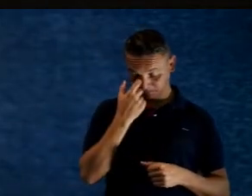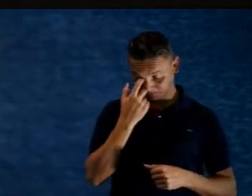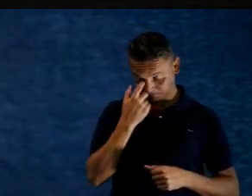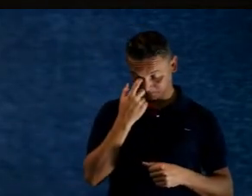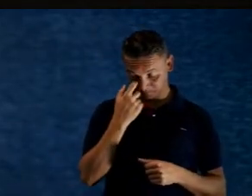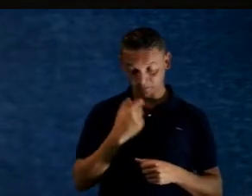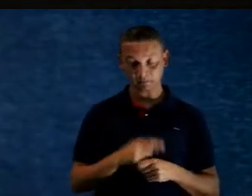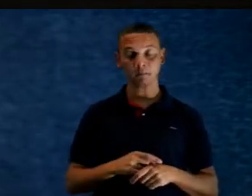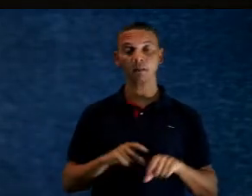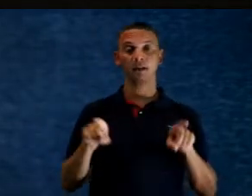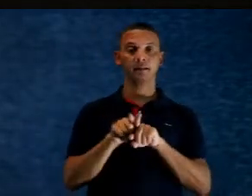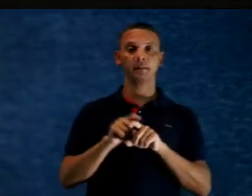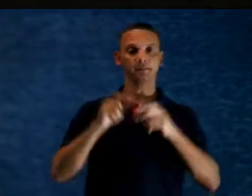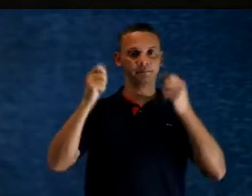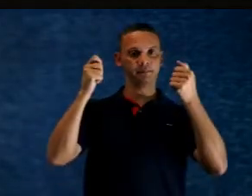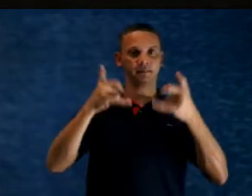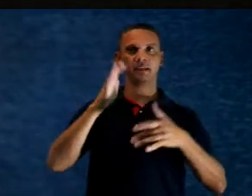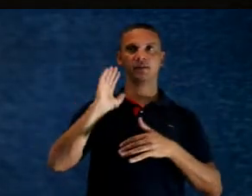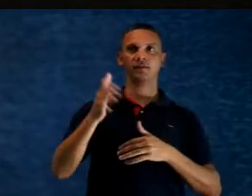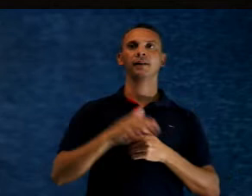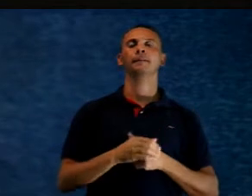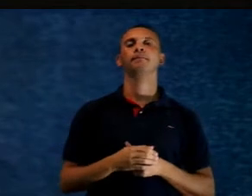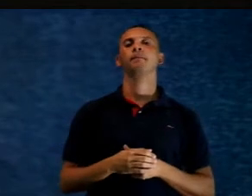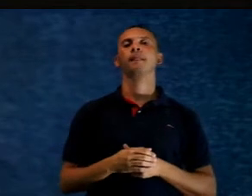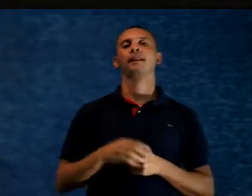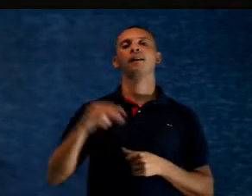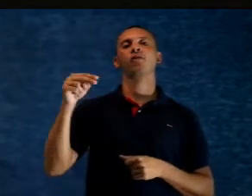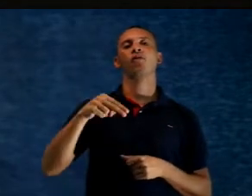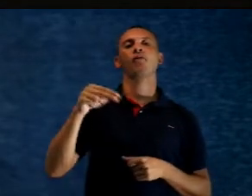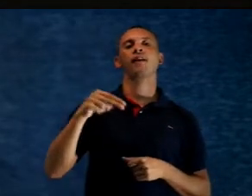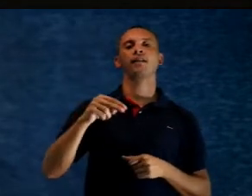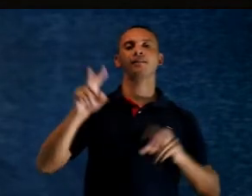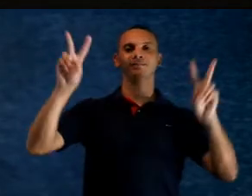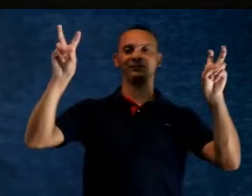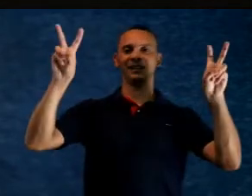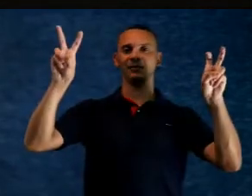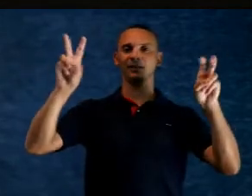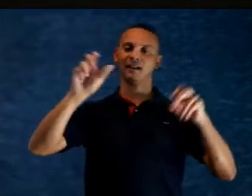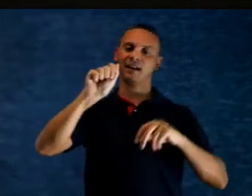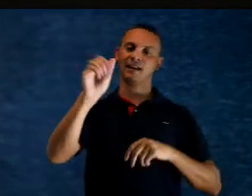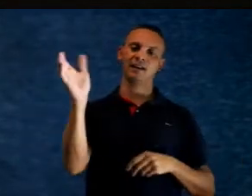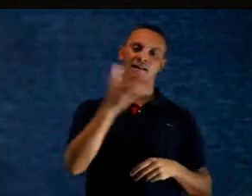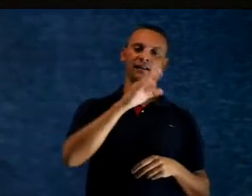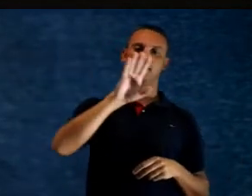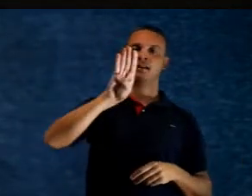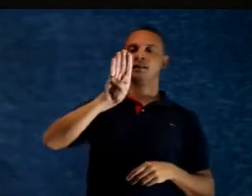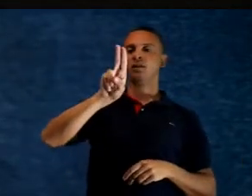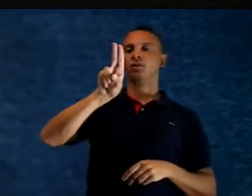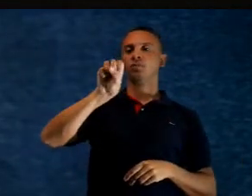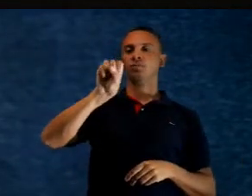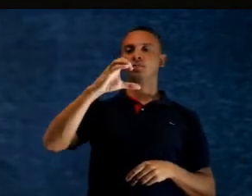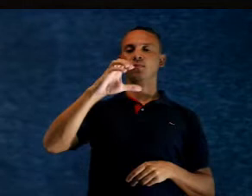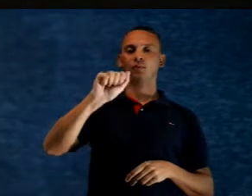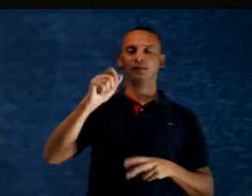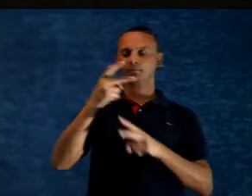Né? Novela, como vocês sabem, é um gênero literário, né, que, em termos de